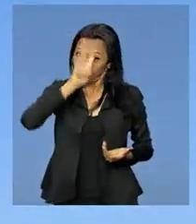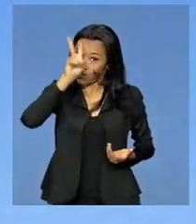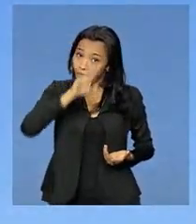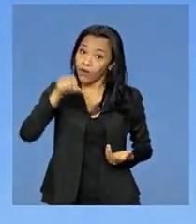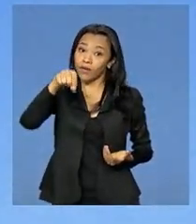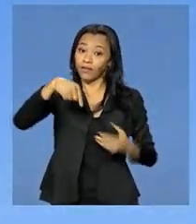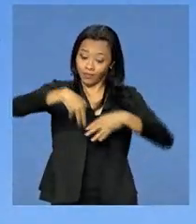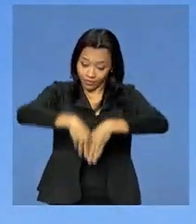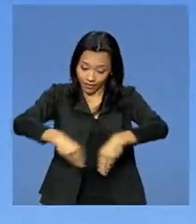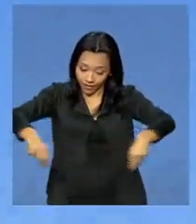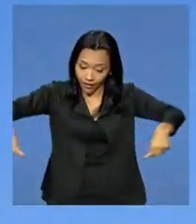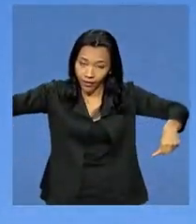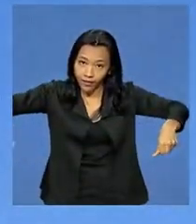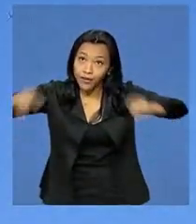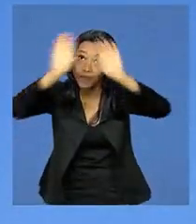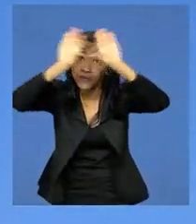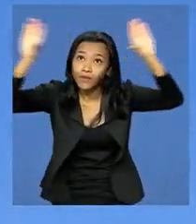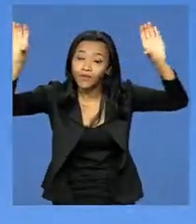na terra e no ar.